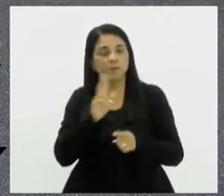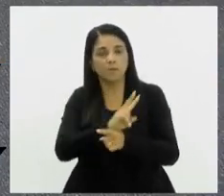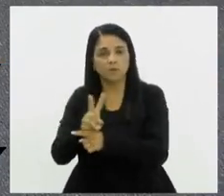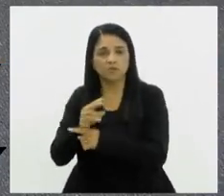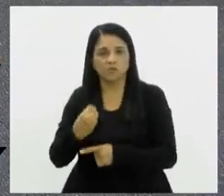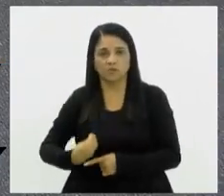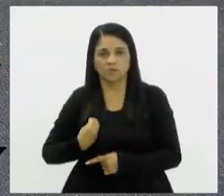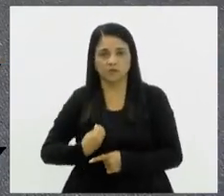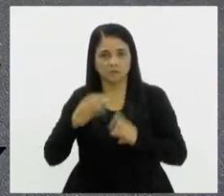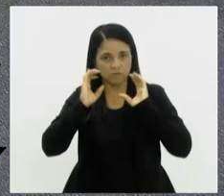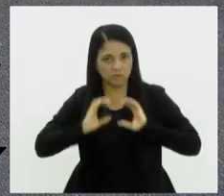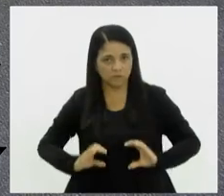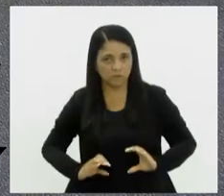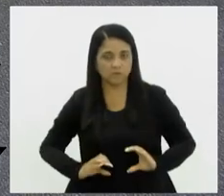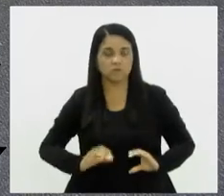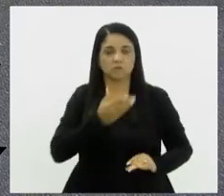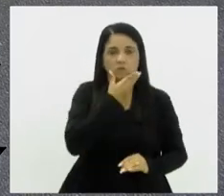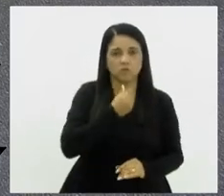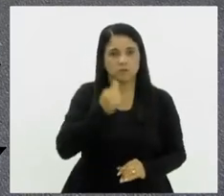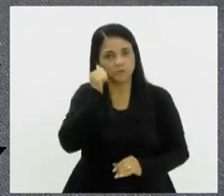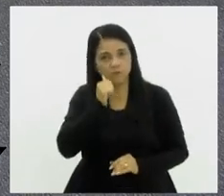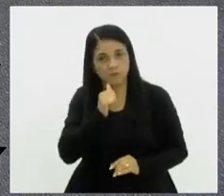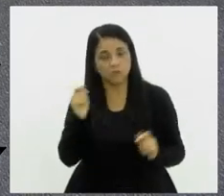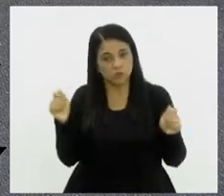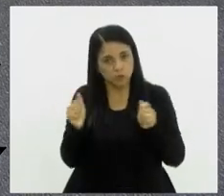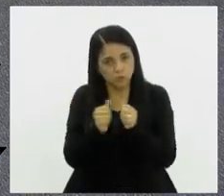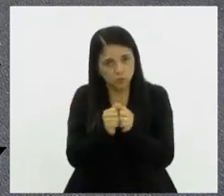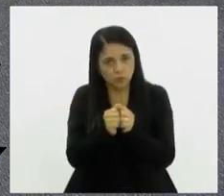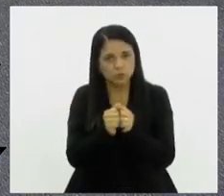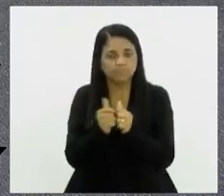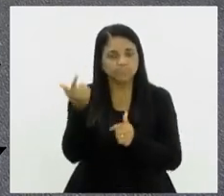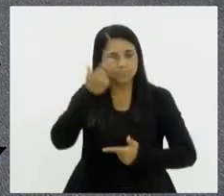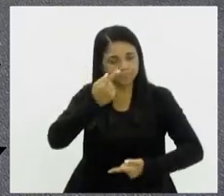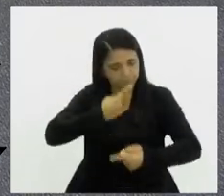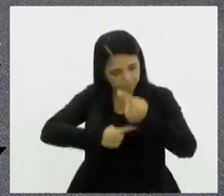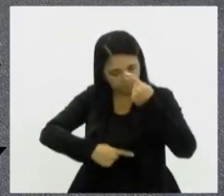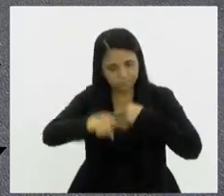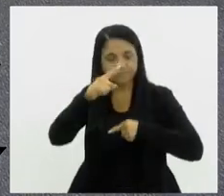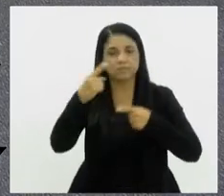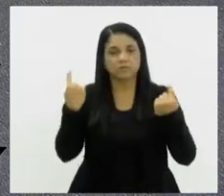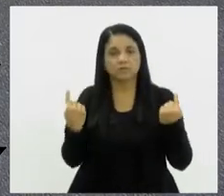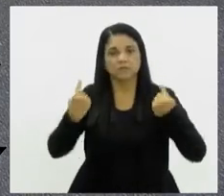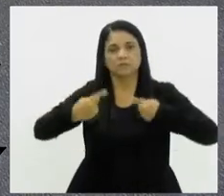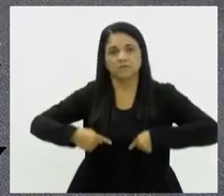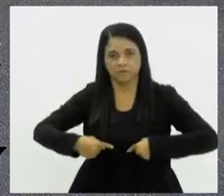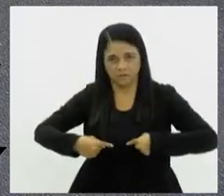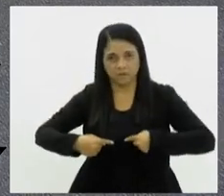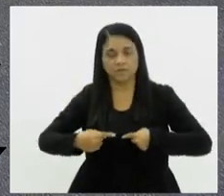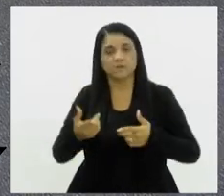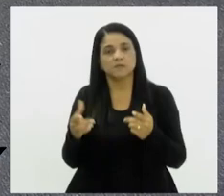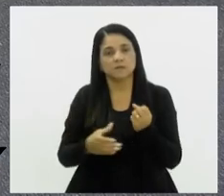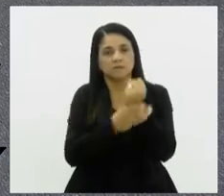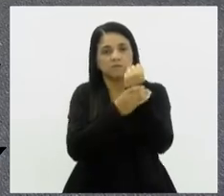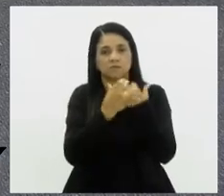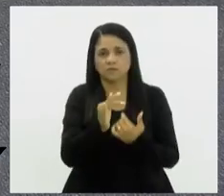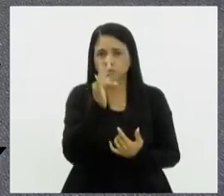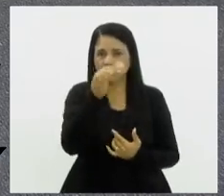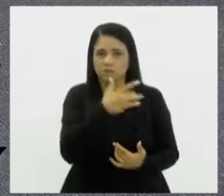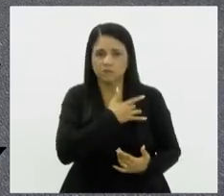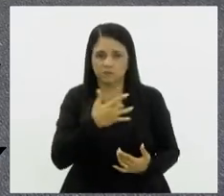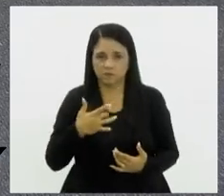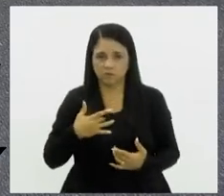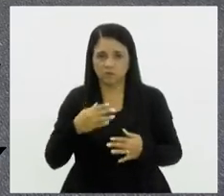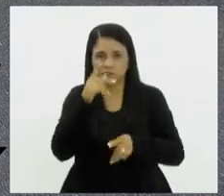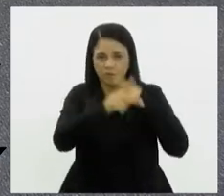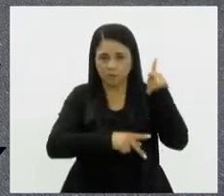cidadãs. Juntos e juntas, eu acho que nós somos capazes de superar esse desafio e garantir um futuro mais saudável